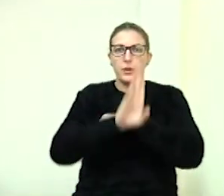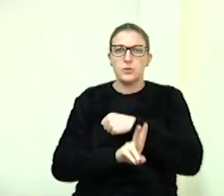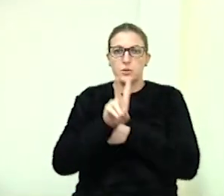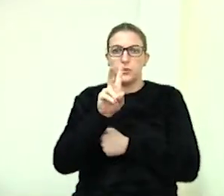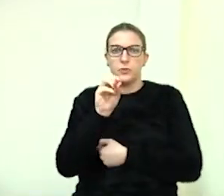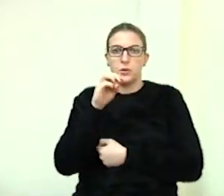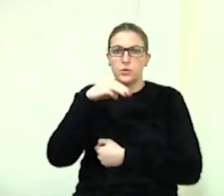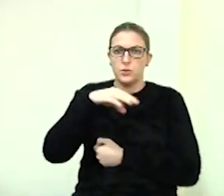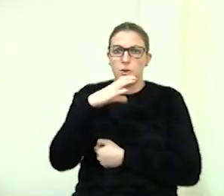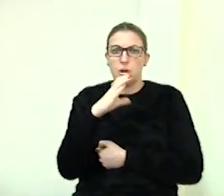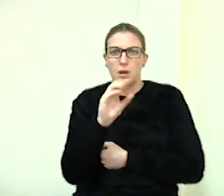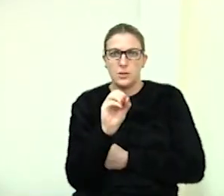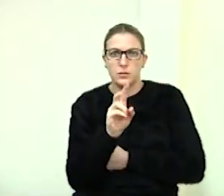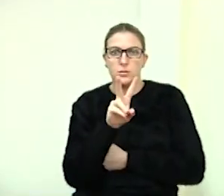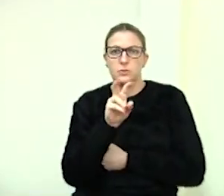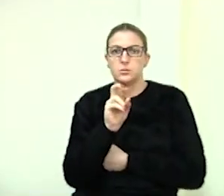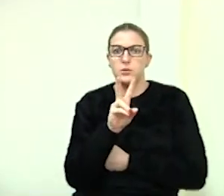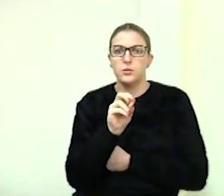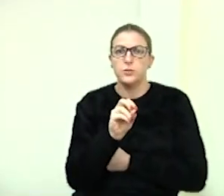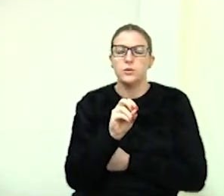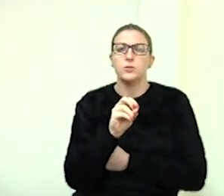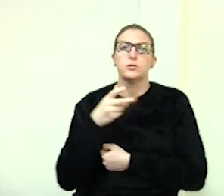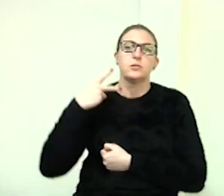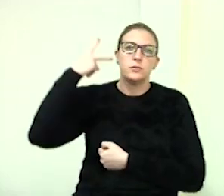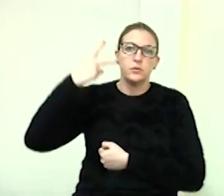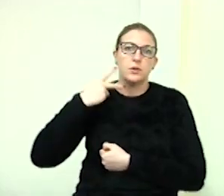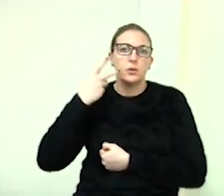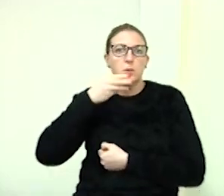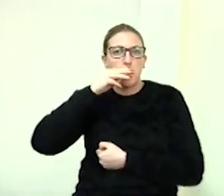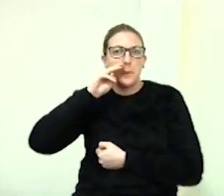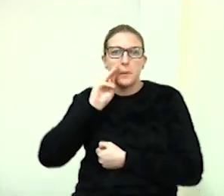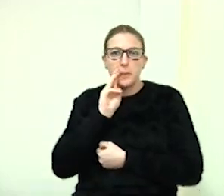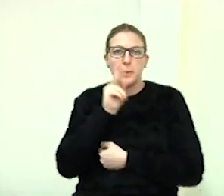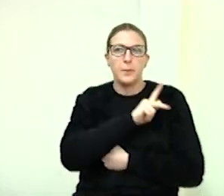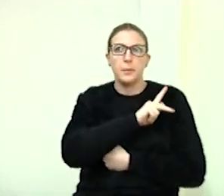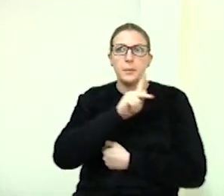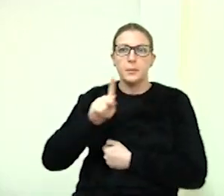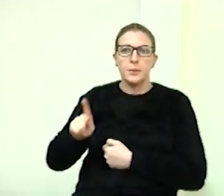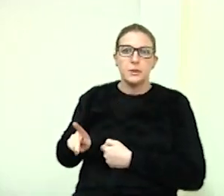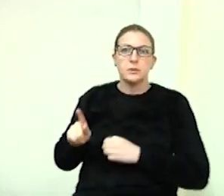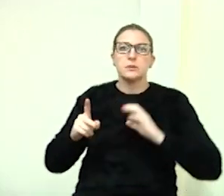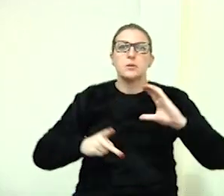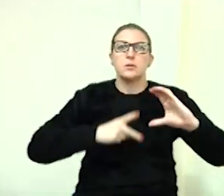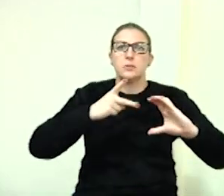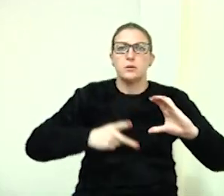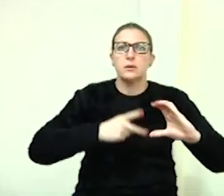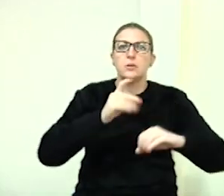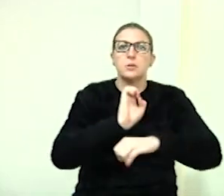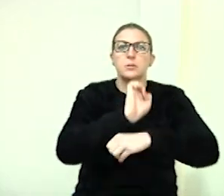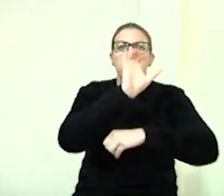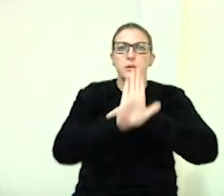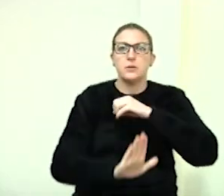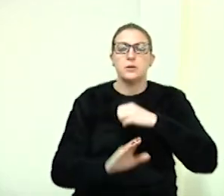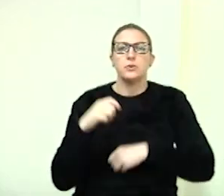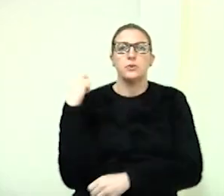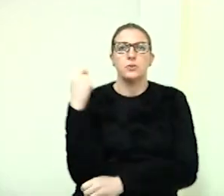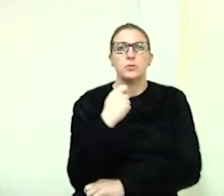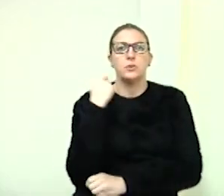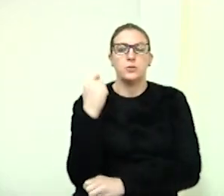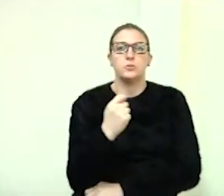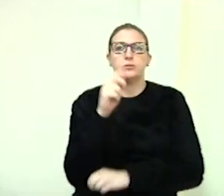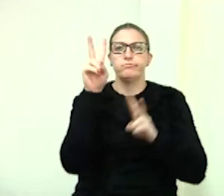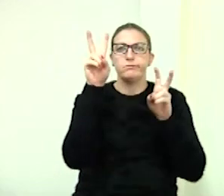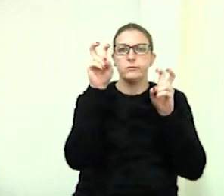de março de 2020, ao excelentíssimo senhor vereador Mário Rogério Rossi, presidente do Poder Legislativo de Erechim RS, assunto,